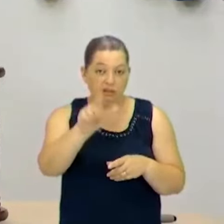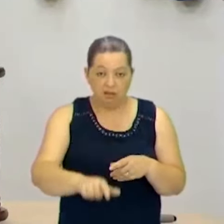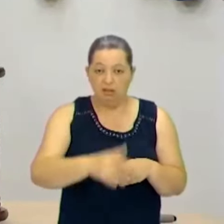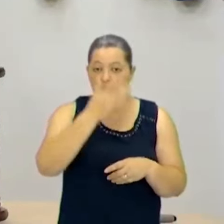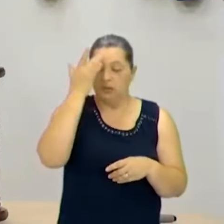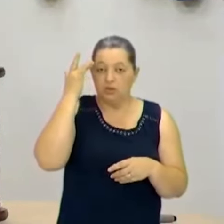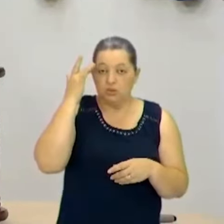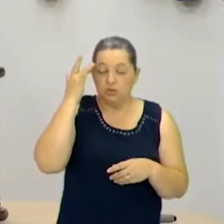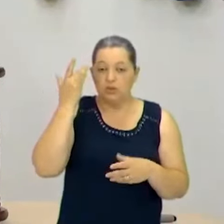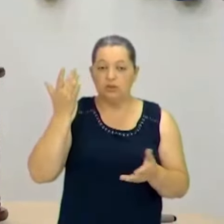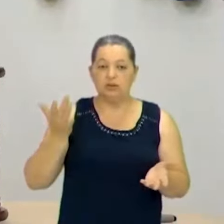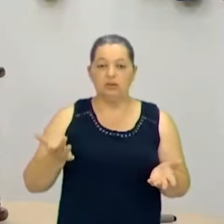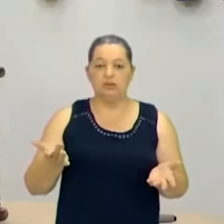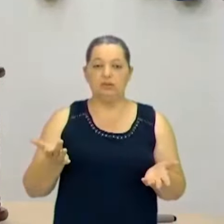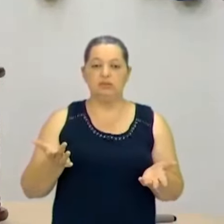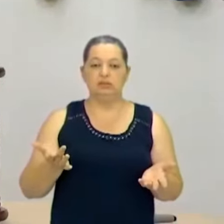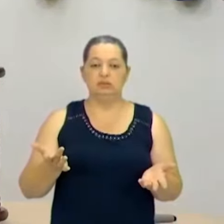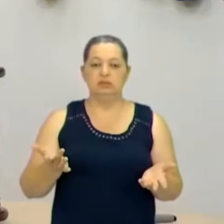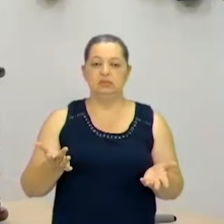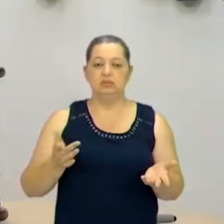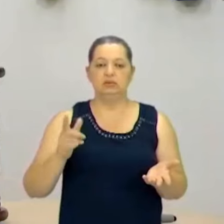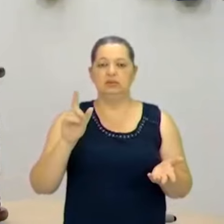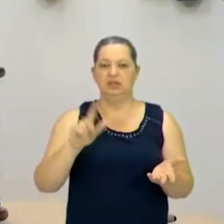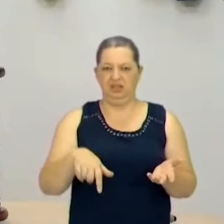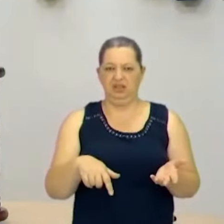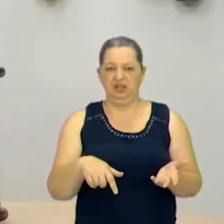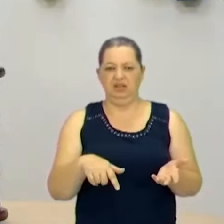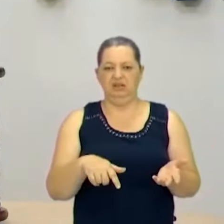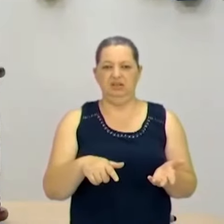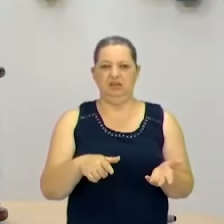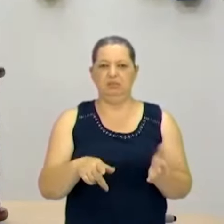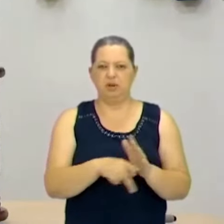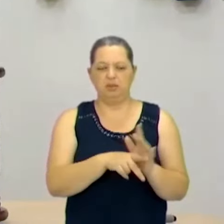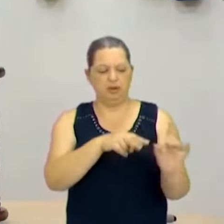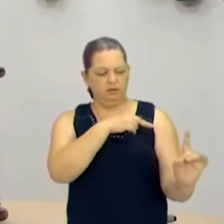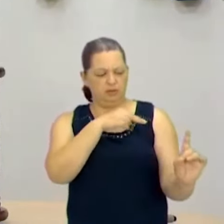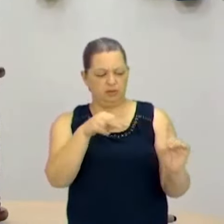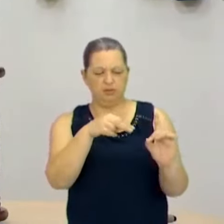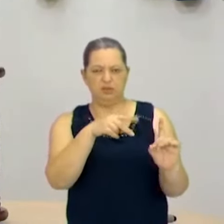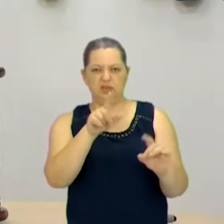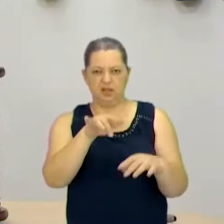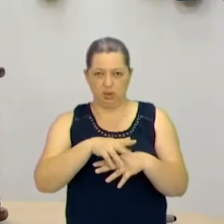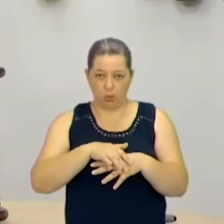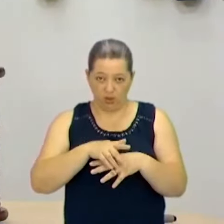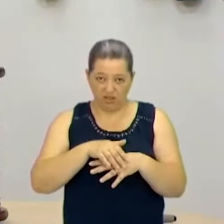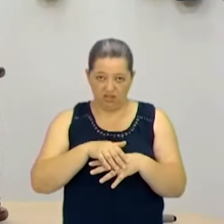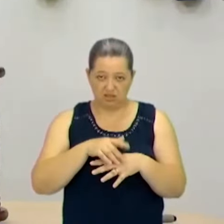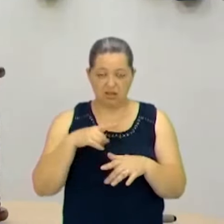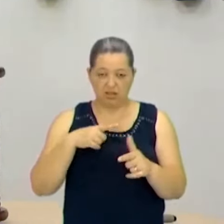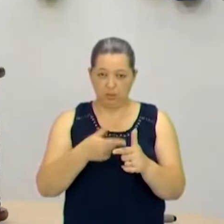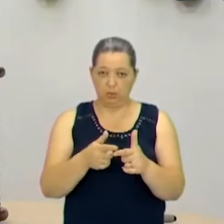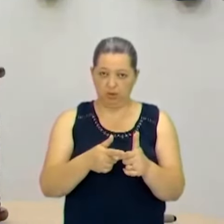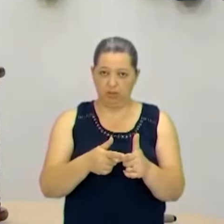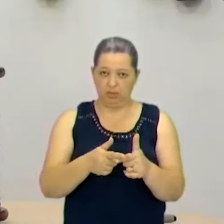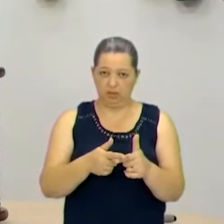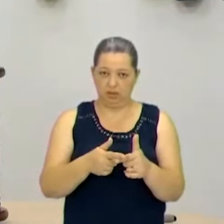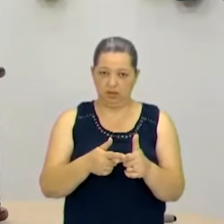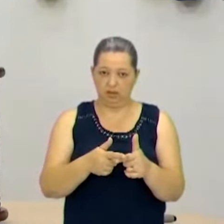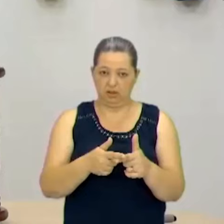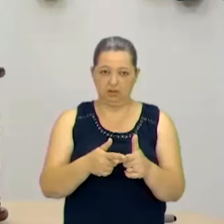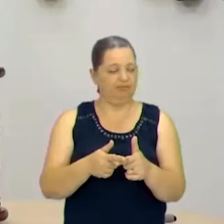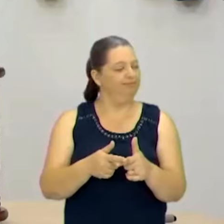pessoa patologicamente ali, né? A gente pensar do ponto de vista patológico, ele está doente? Ele é uma pessoa que tem problemas mentais?